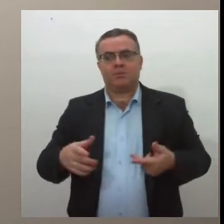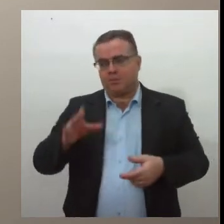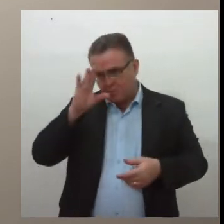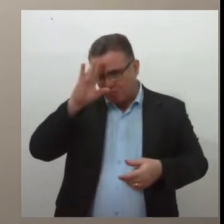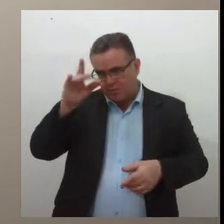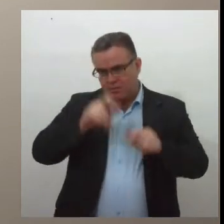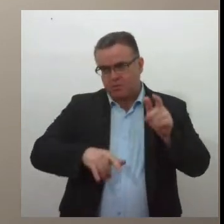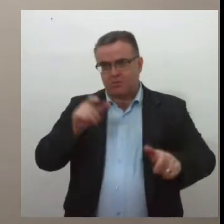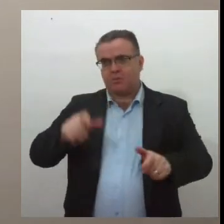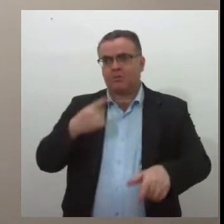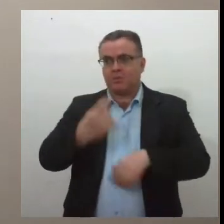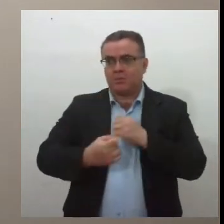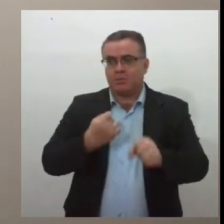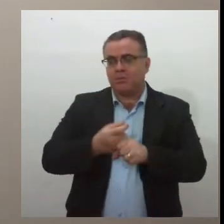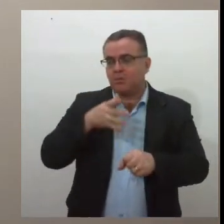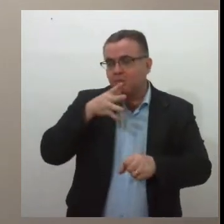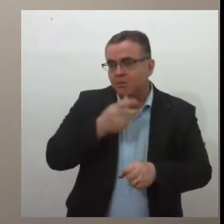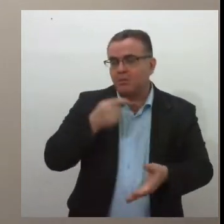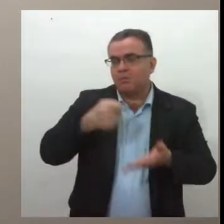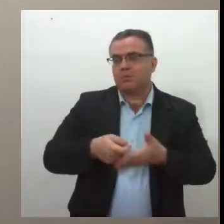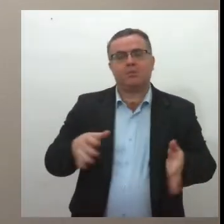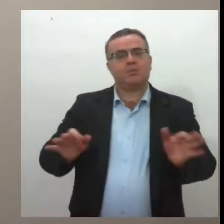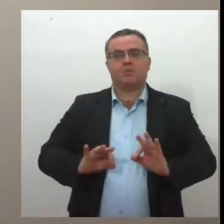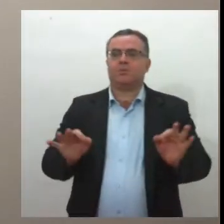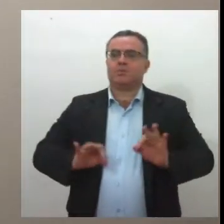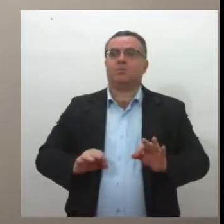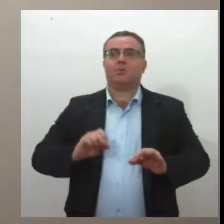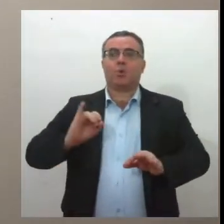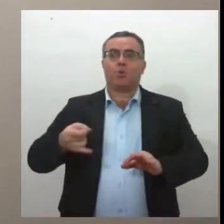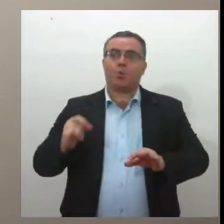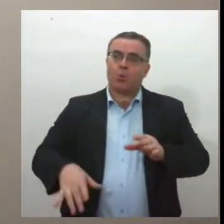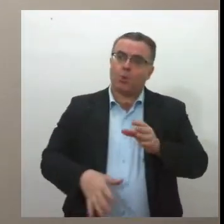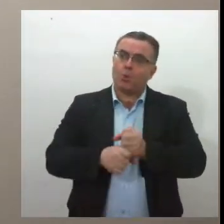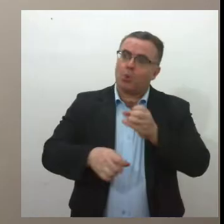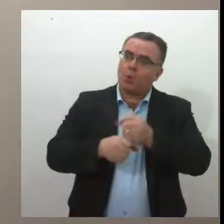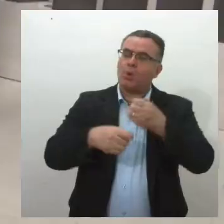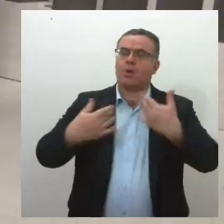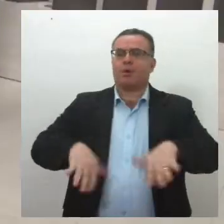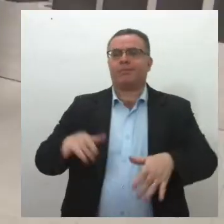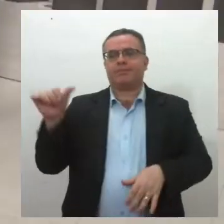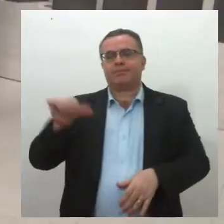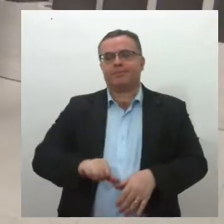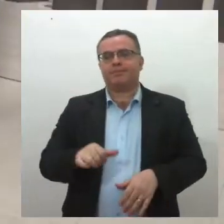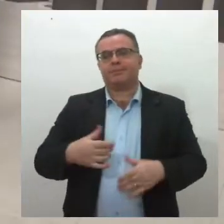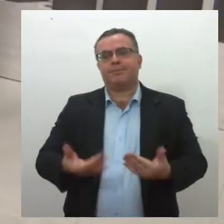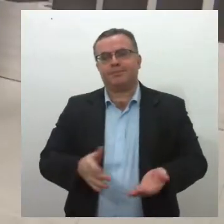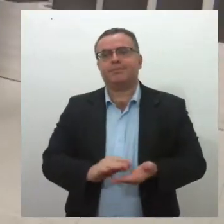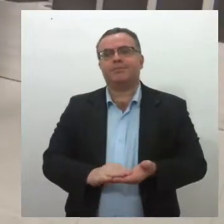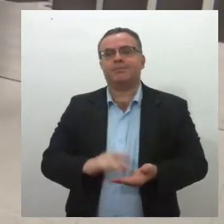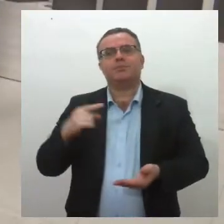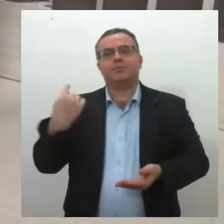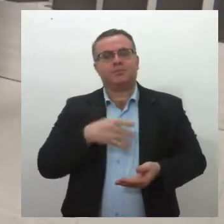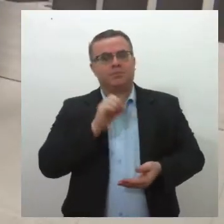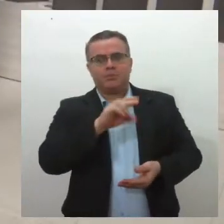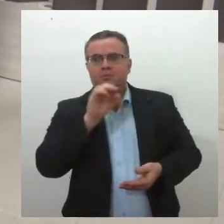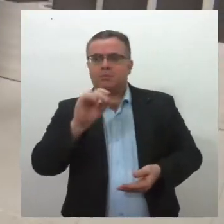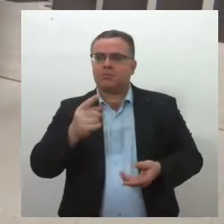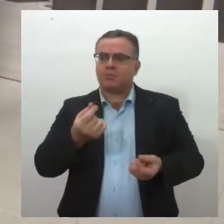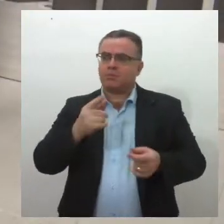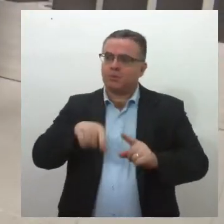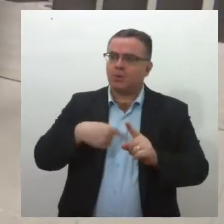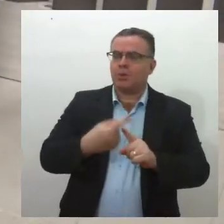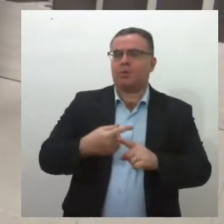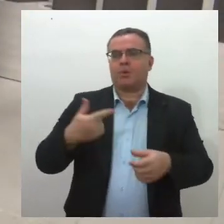um ano para o outro essas dívidas, que esses juros estão bastante altos. Até porque também a gente está vendo que tudo está aumentando, né? Combustível que